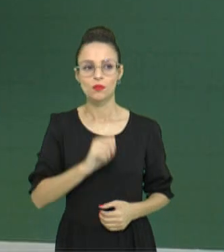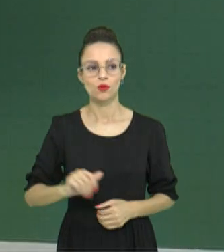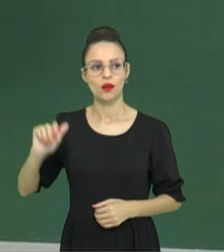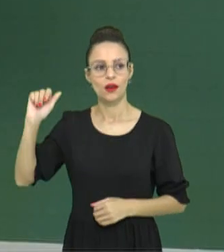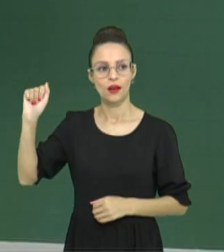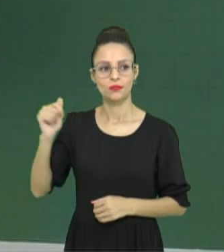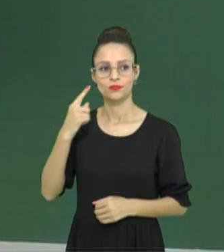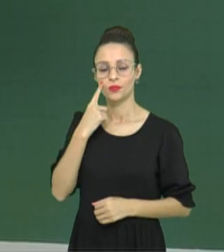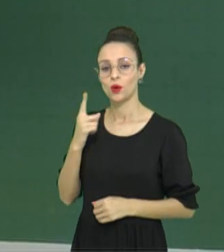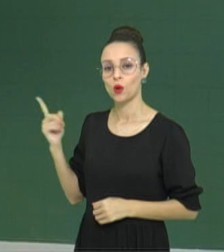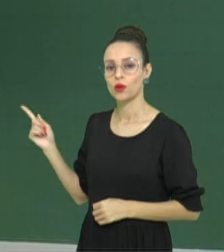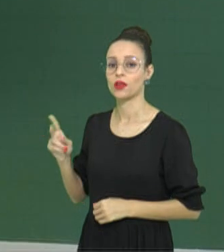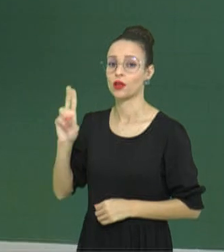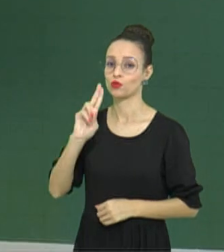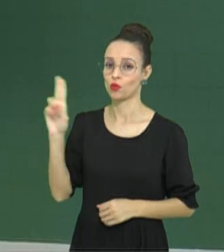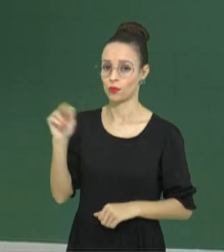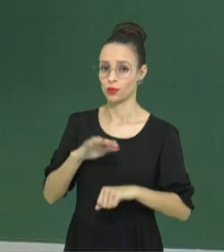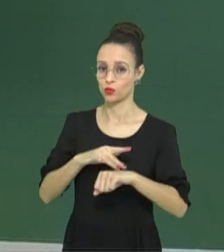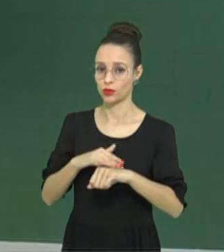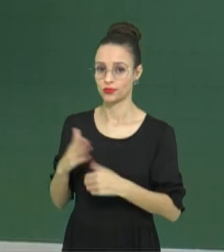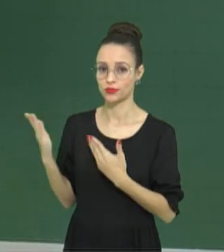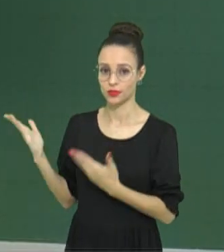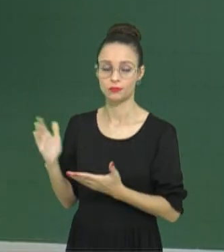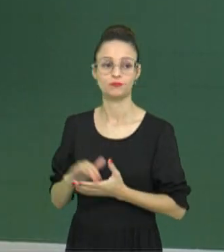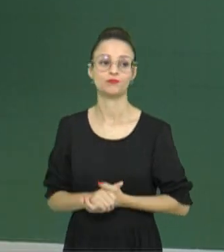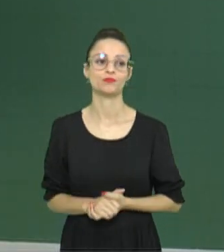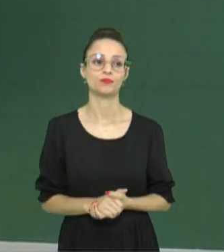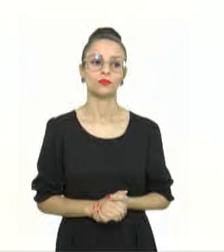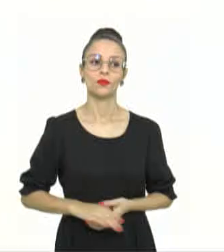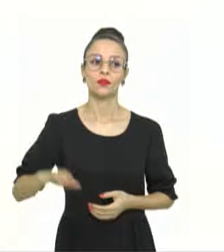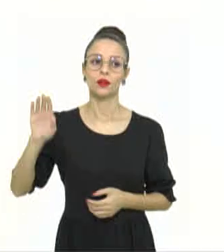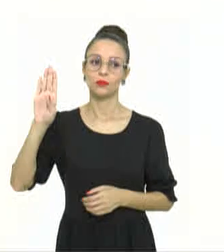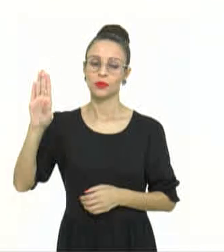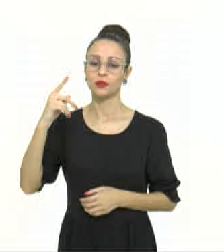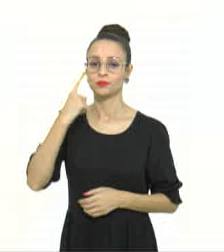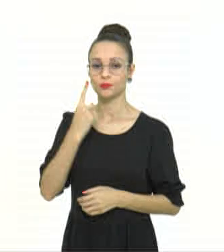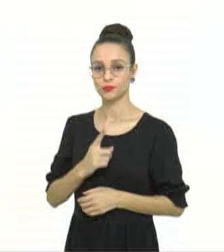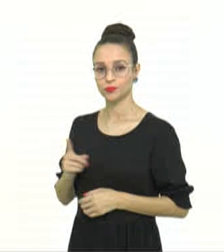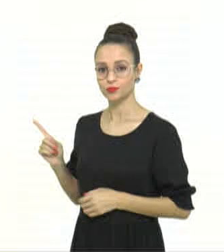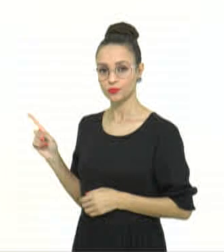A, anorexia e bulimia, alternativa B,